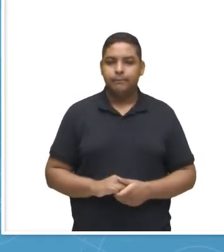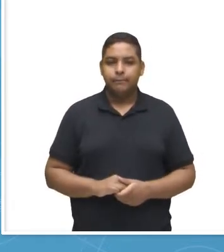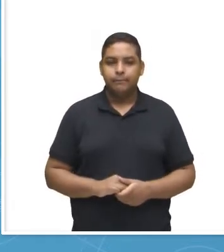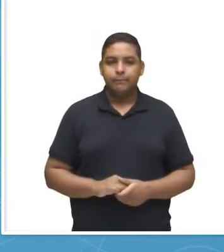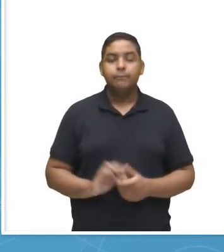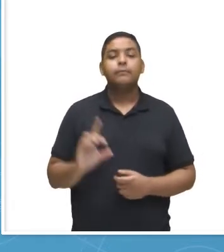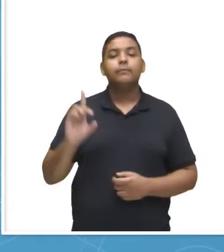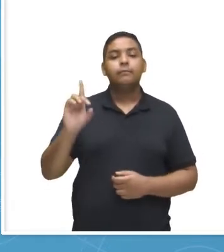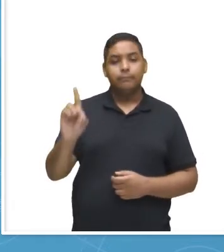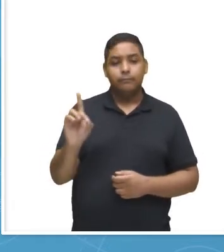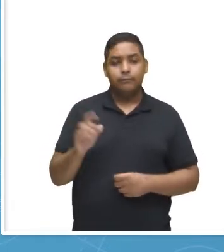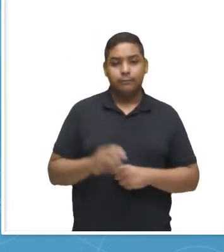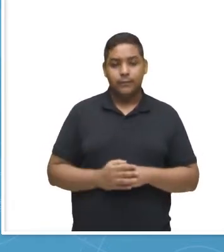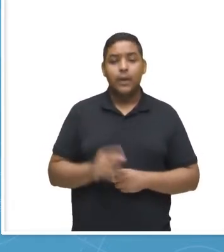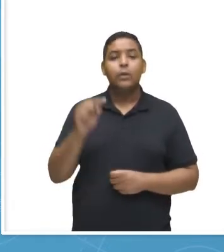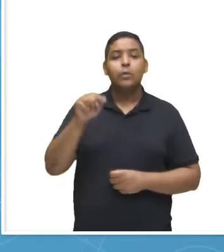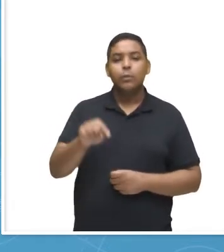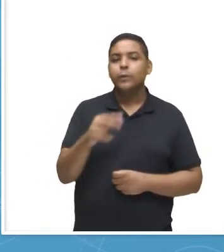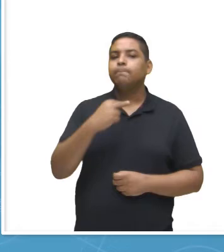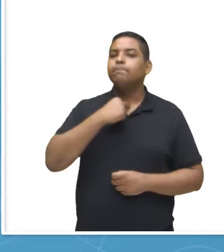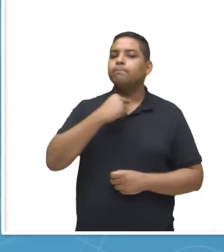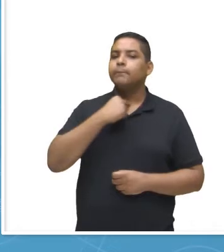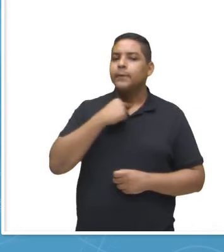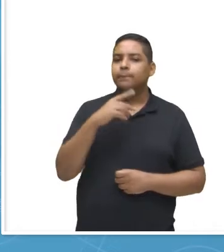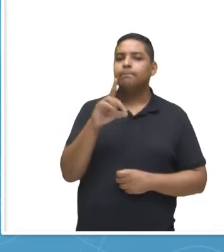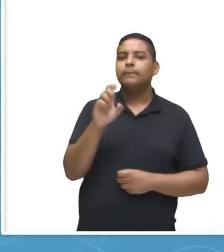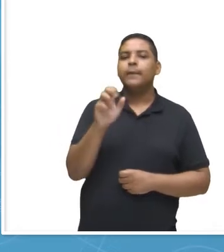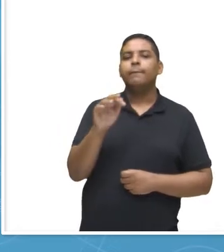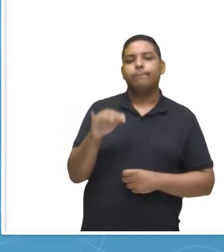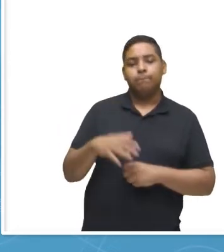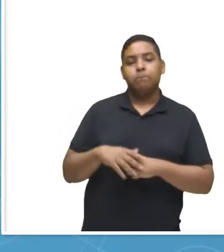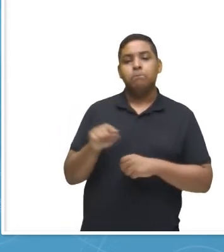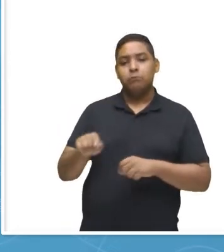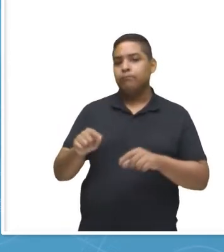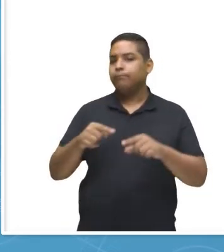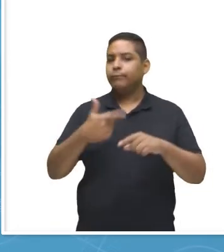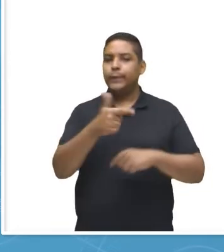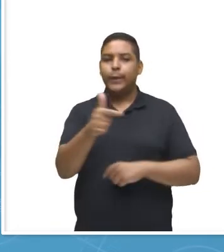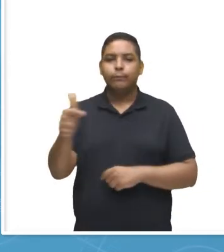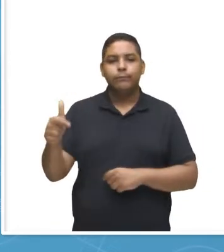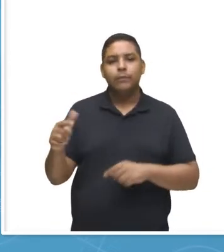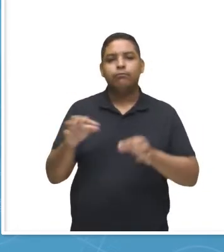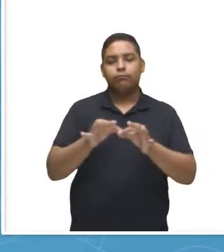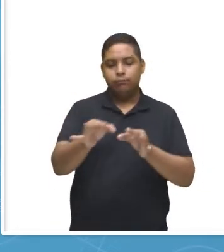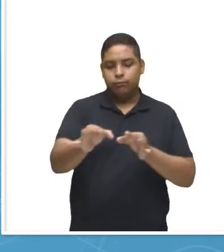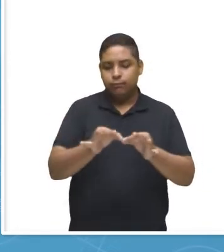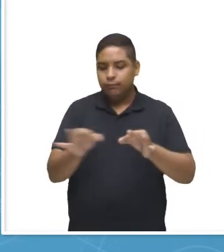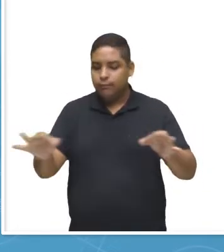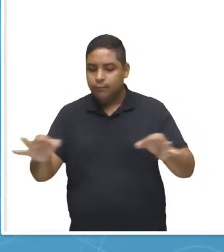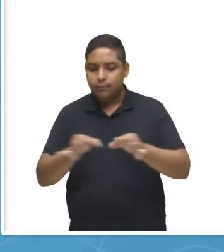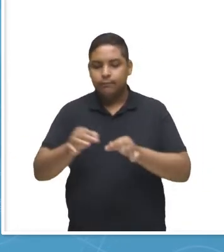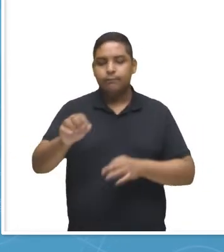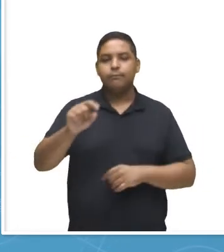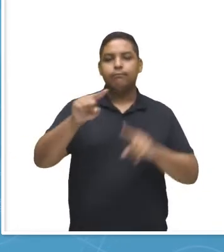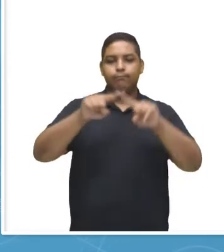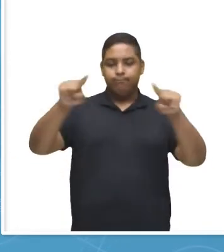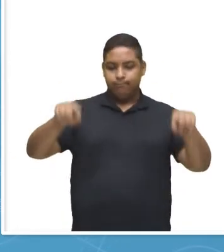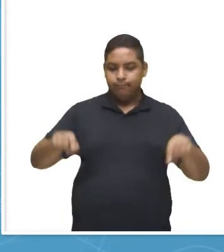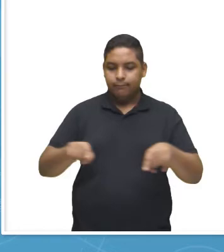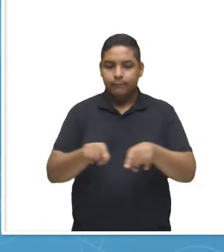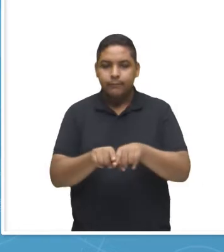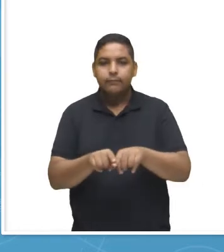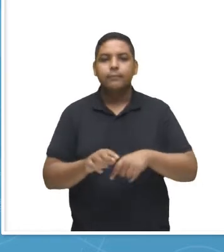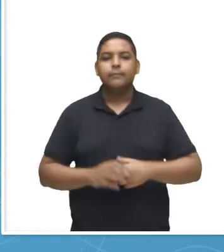Letra D. O ponto não pode ser definido e não possui dimensão nem formato, o que garante a precisão de seu uso nas